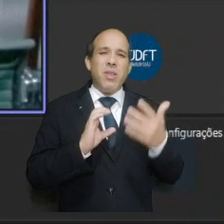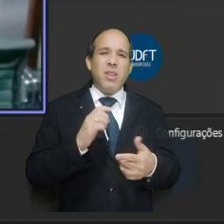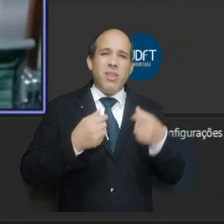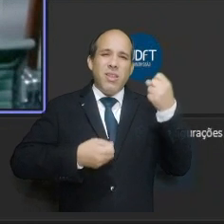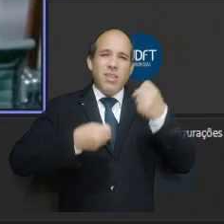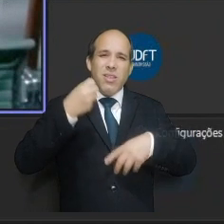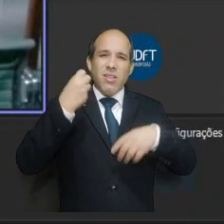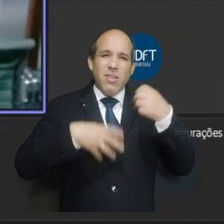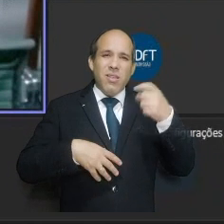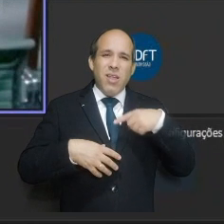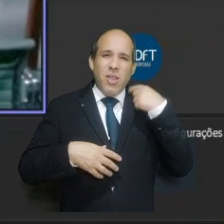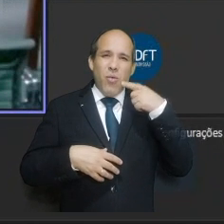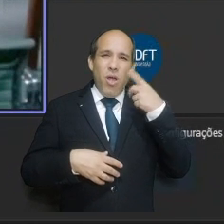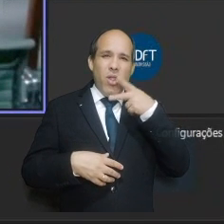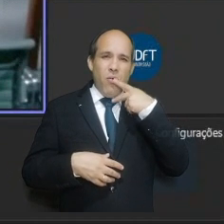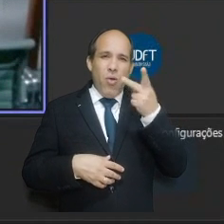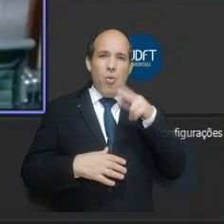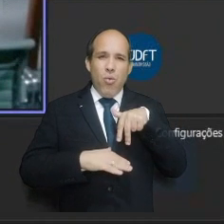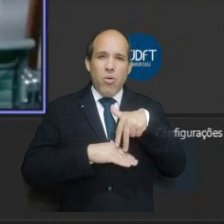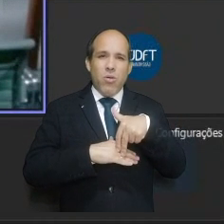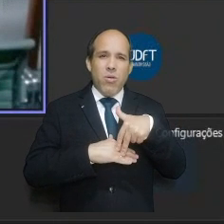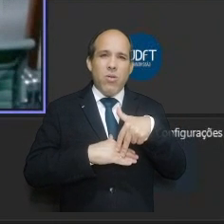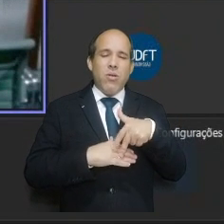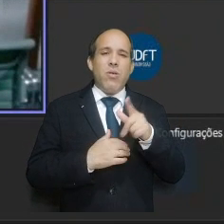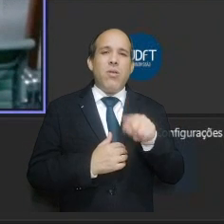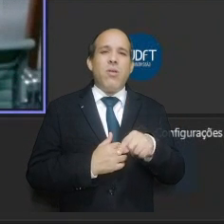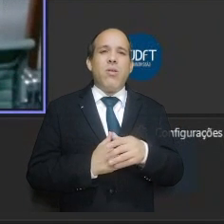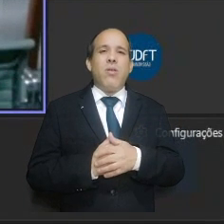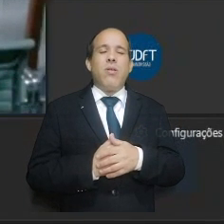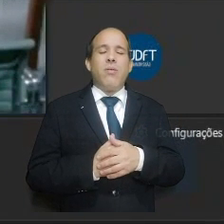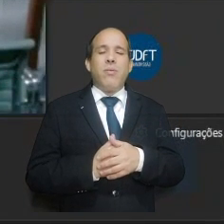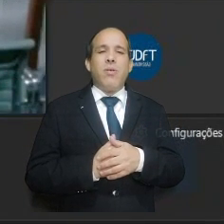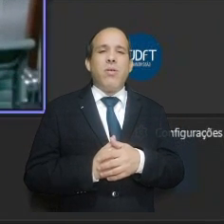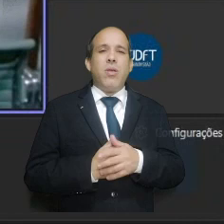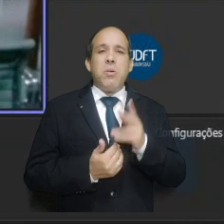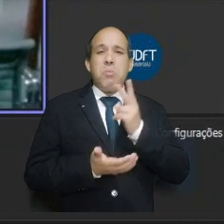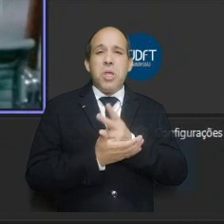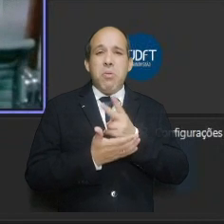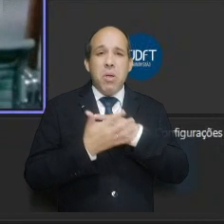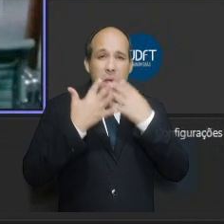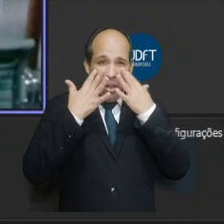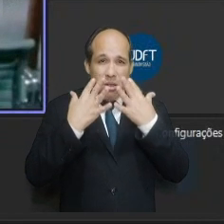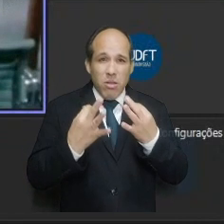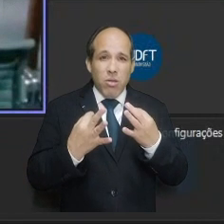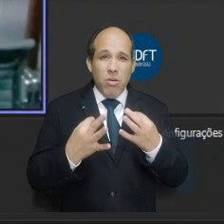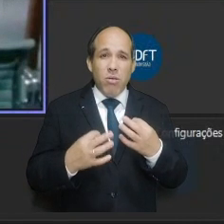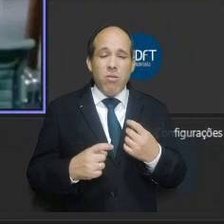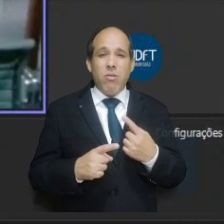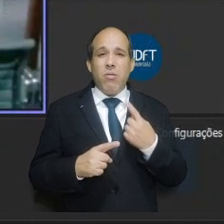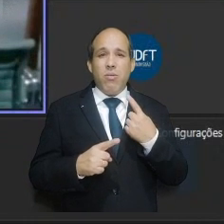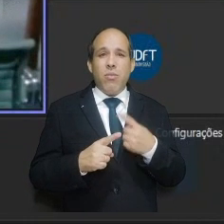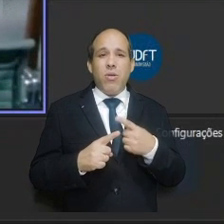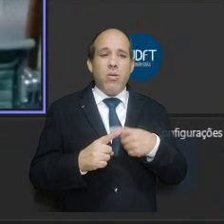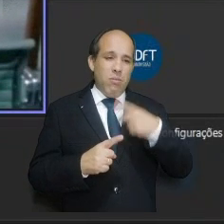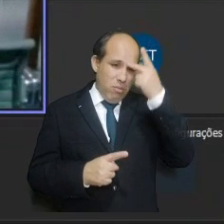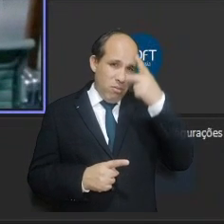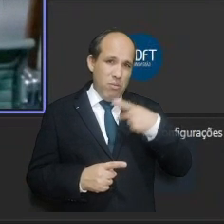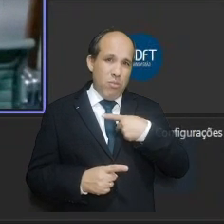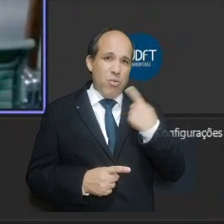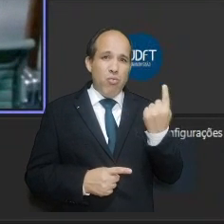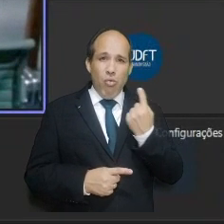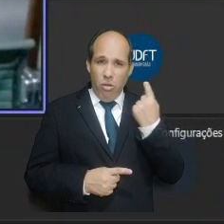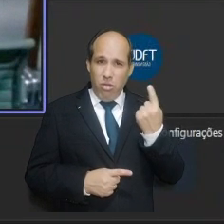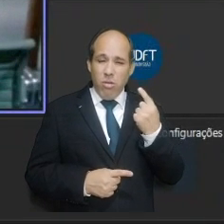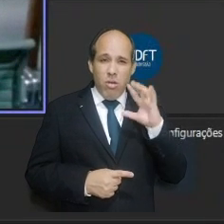que a nobre advogada enfatizou aqui na tribuna foi exatamente o que me chamou a atenção ao prolatar a